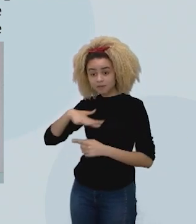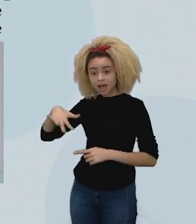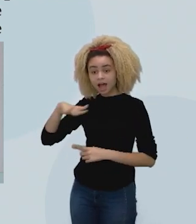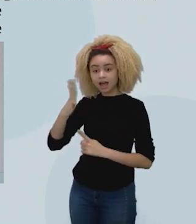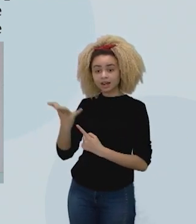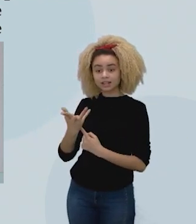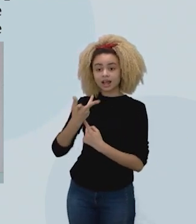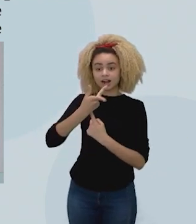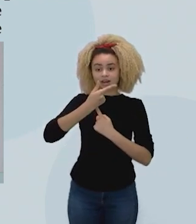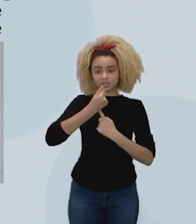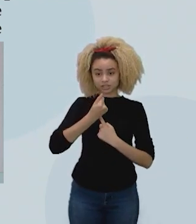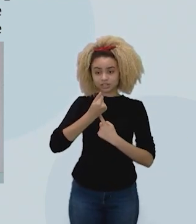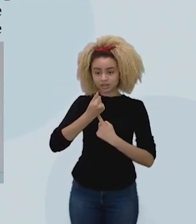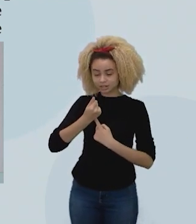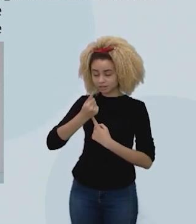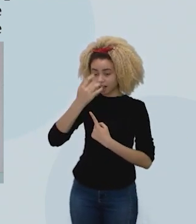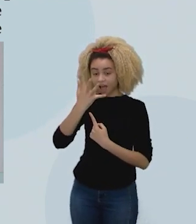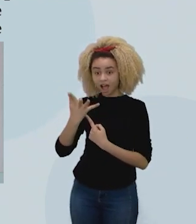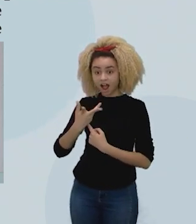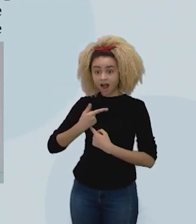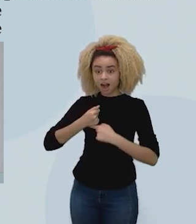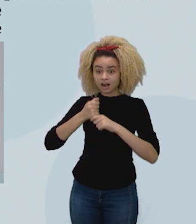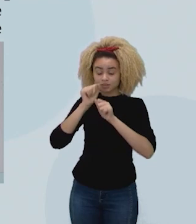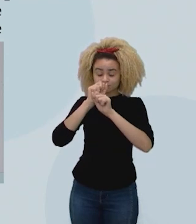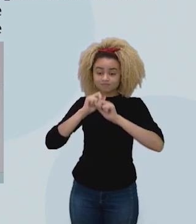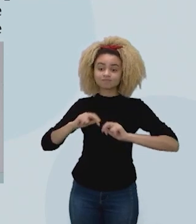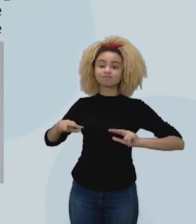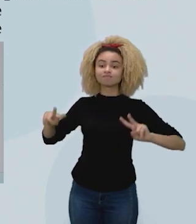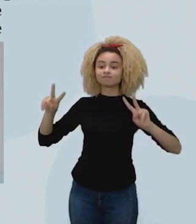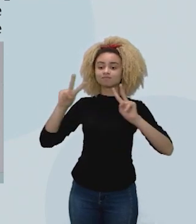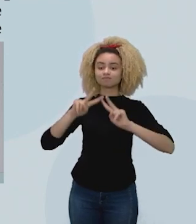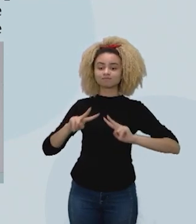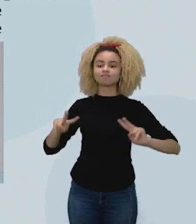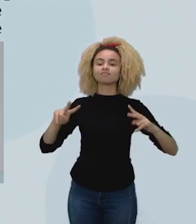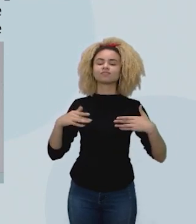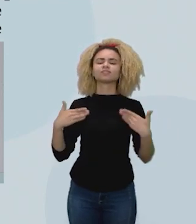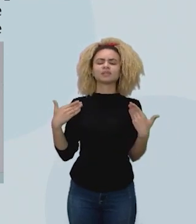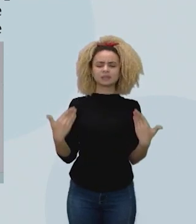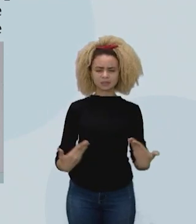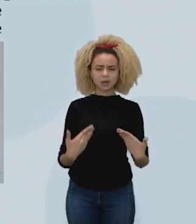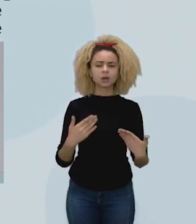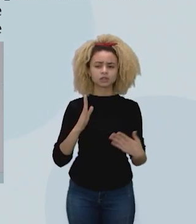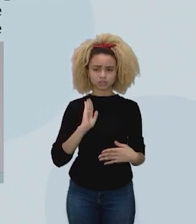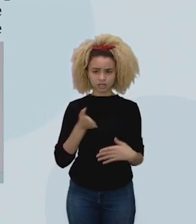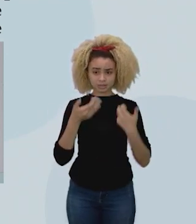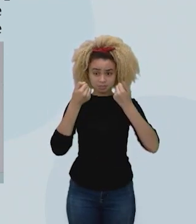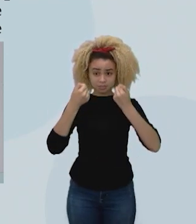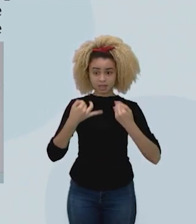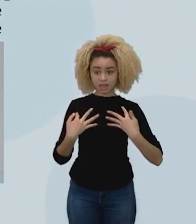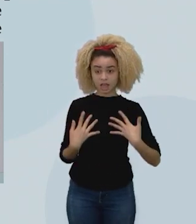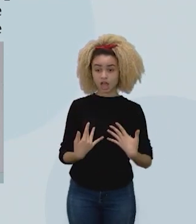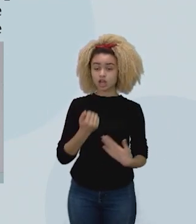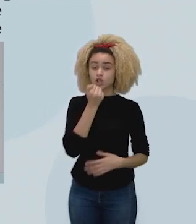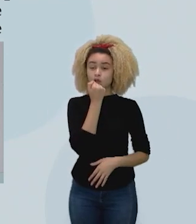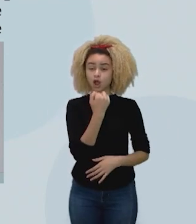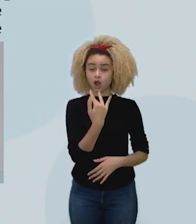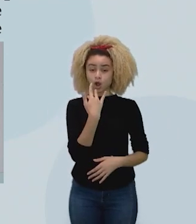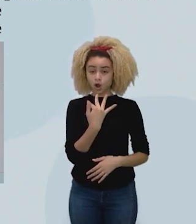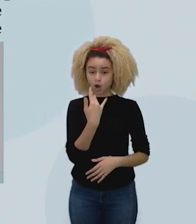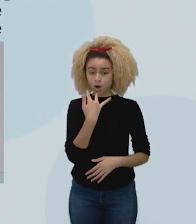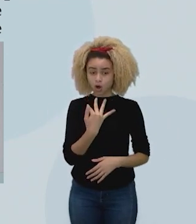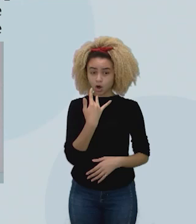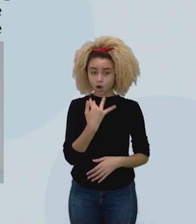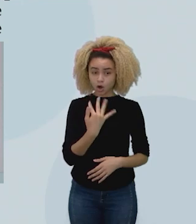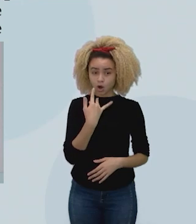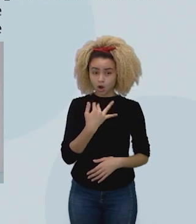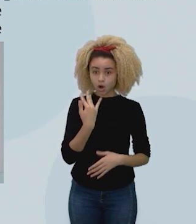e vem para o universo da arte visual, da arte plástica, tá? Então, gente, né, como a gente falou aqui, né, cores berrantes, ó, que vocês estão vendo